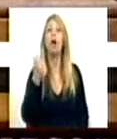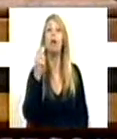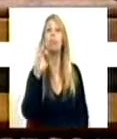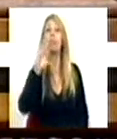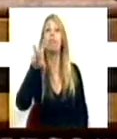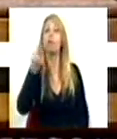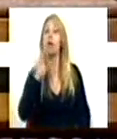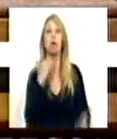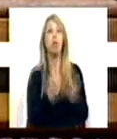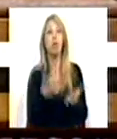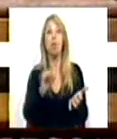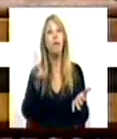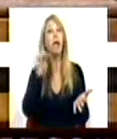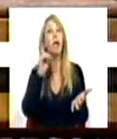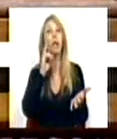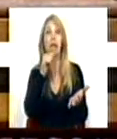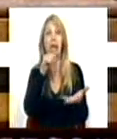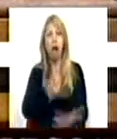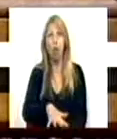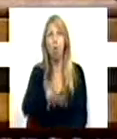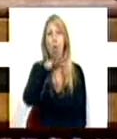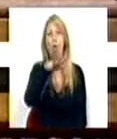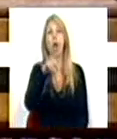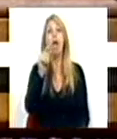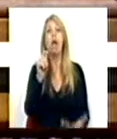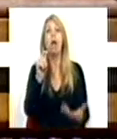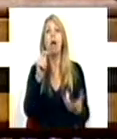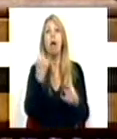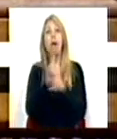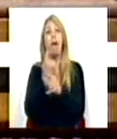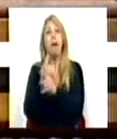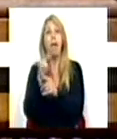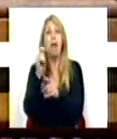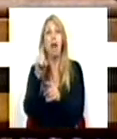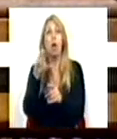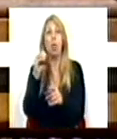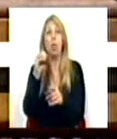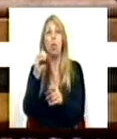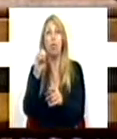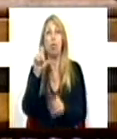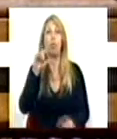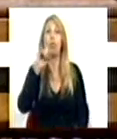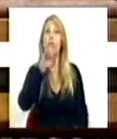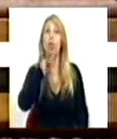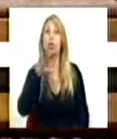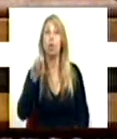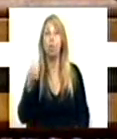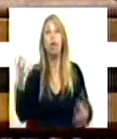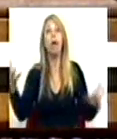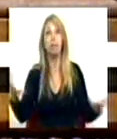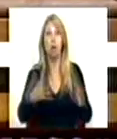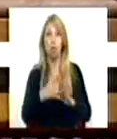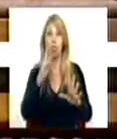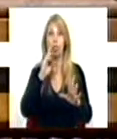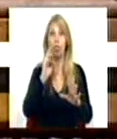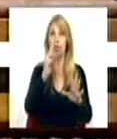caudais ecológicos. Portanto, o reforço da relação com Espanha na preservação do Tejo é